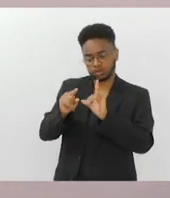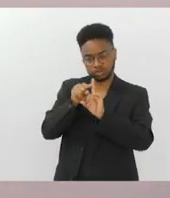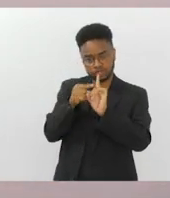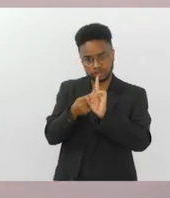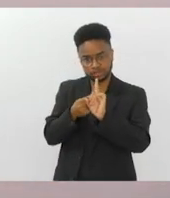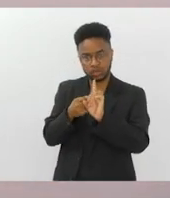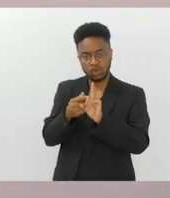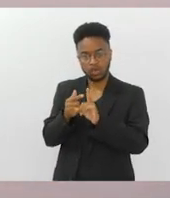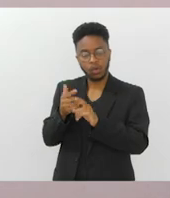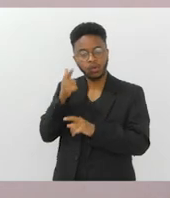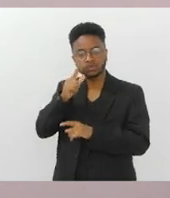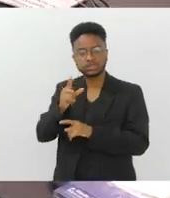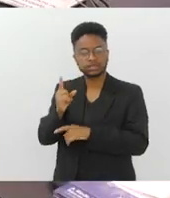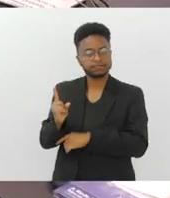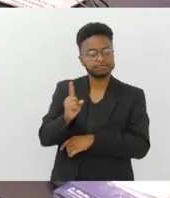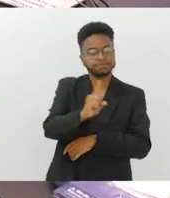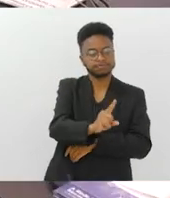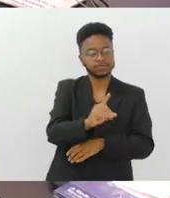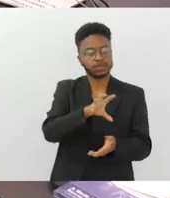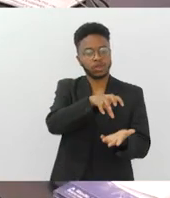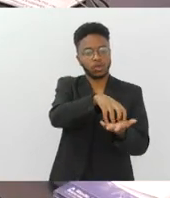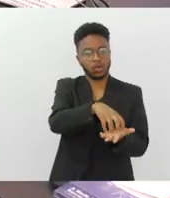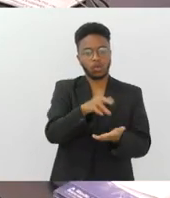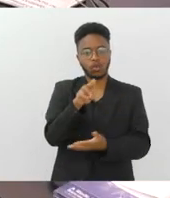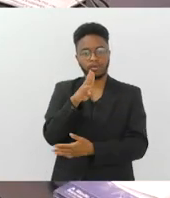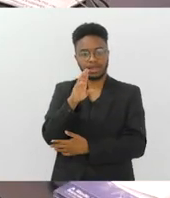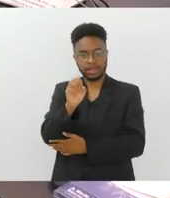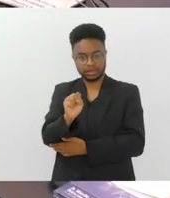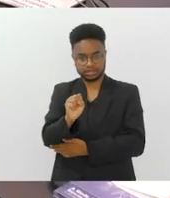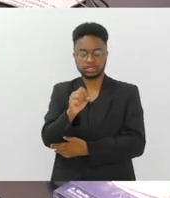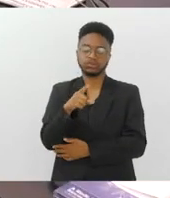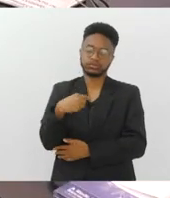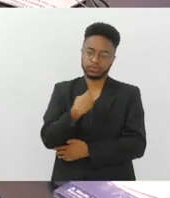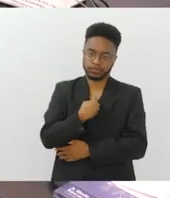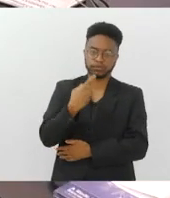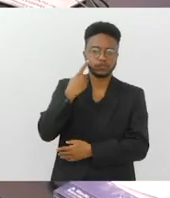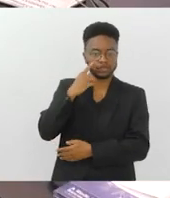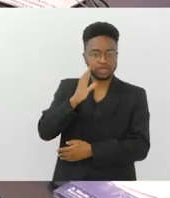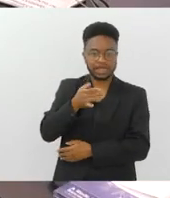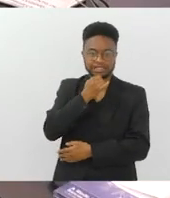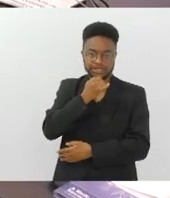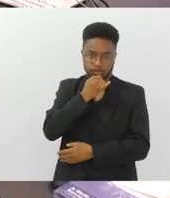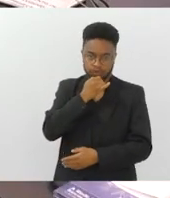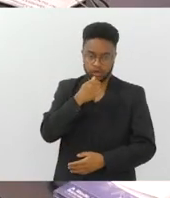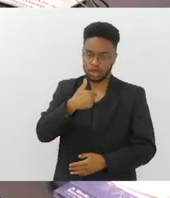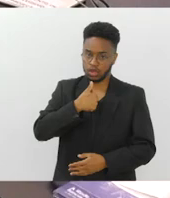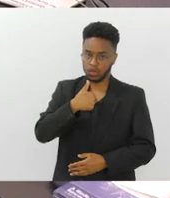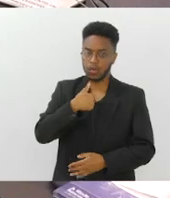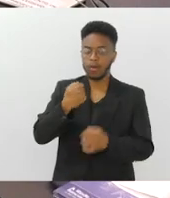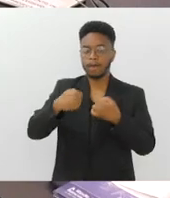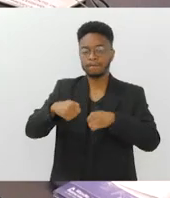da família, a gente já teve situações limites. Eu, por exemplo, já tive que conversar com o comandante de